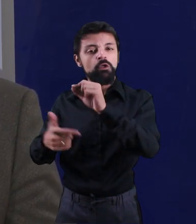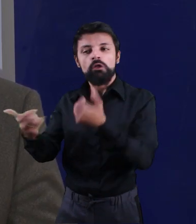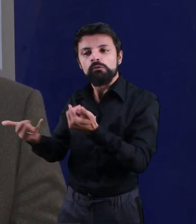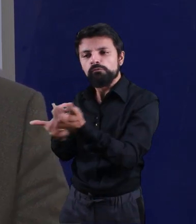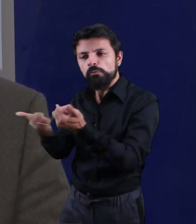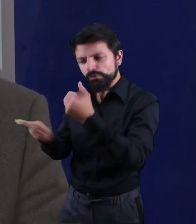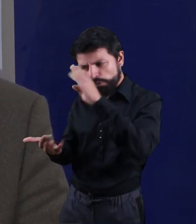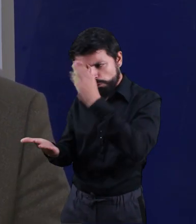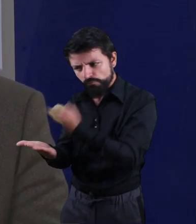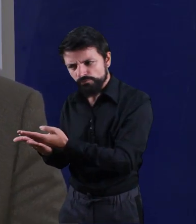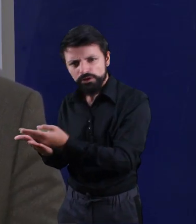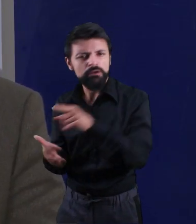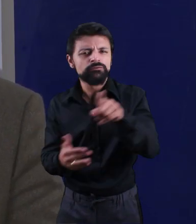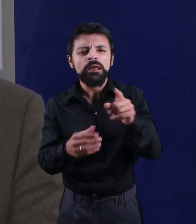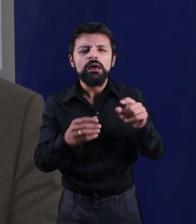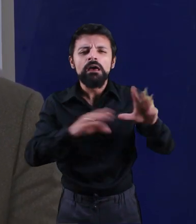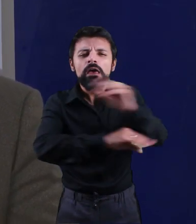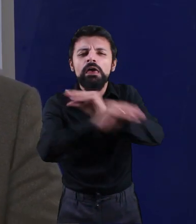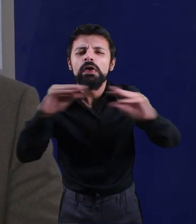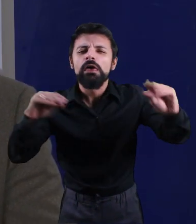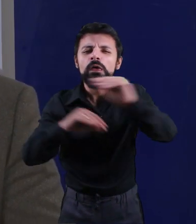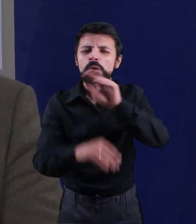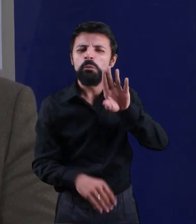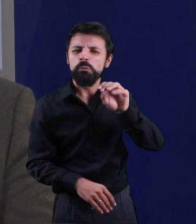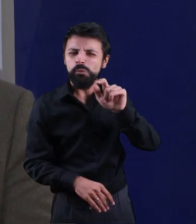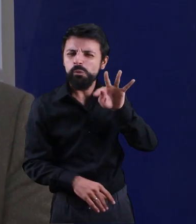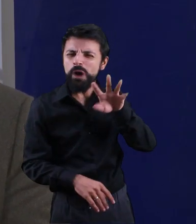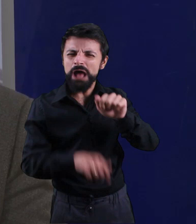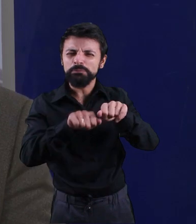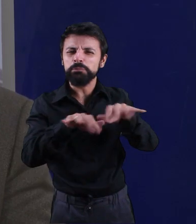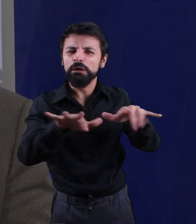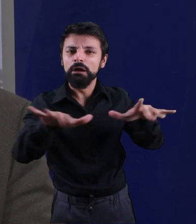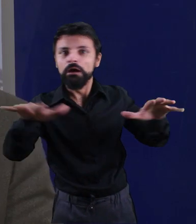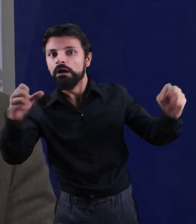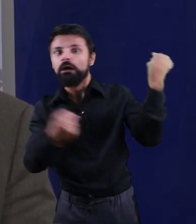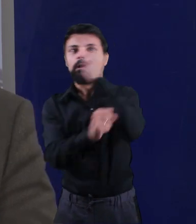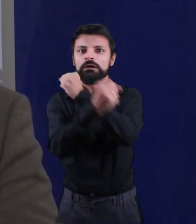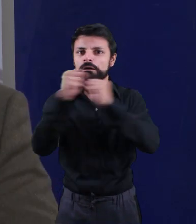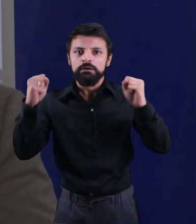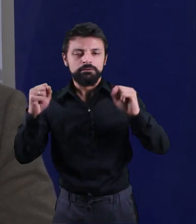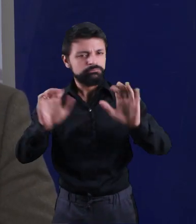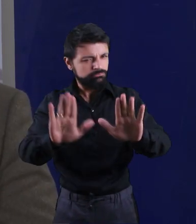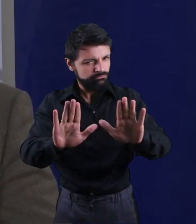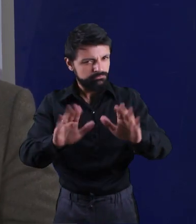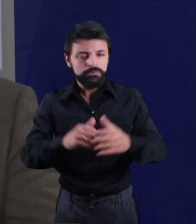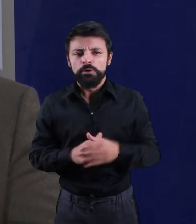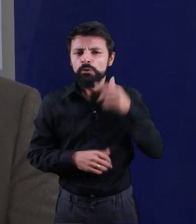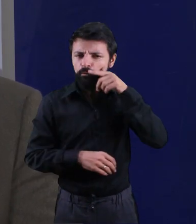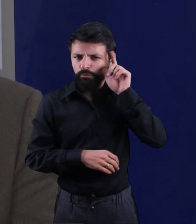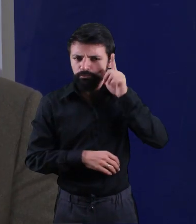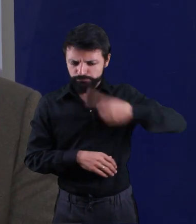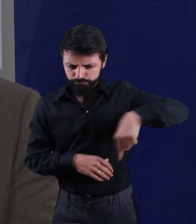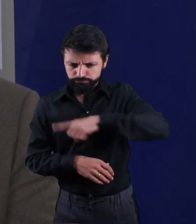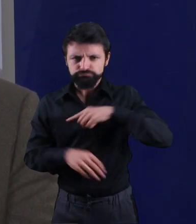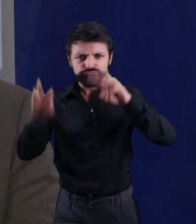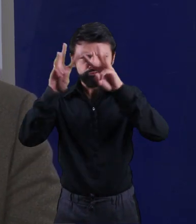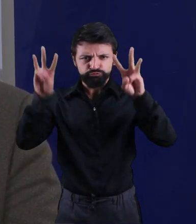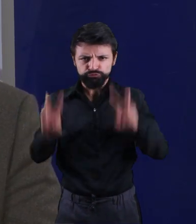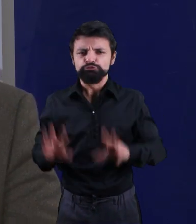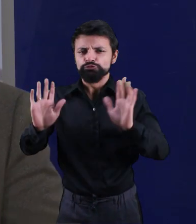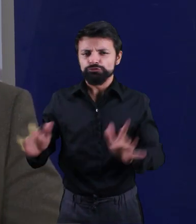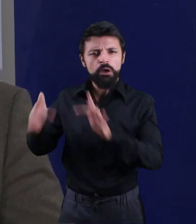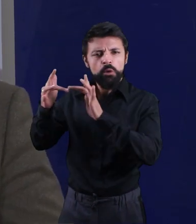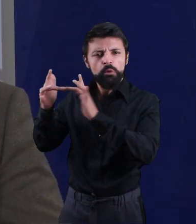informações confiáveis sem dar ouvidos a boatos que inevitavelmente espalham o pânico e histeria desde ontem a nossa universidade